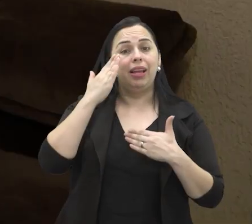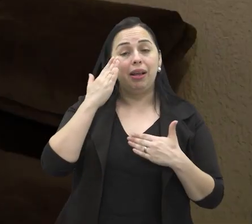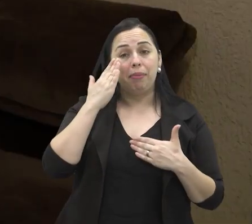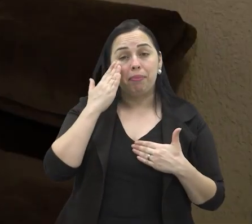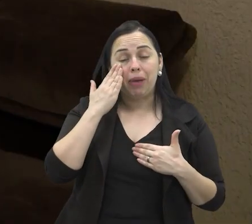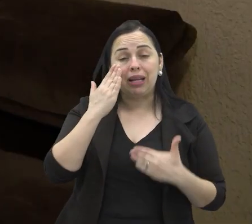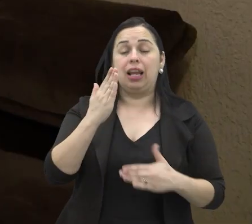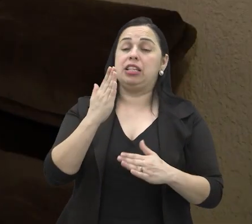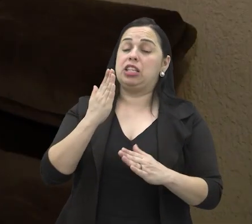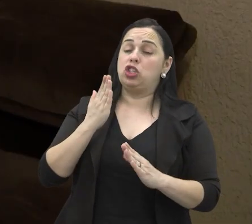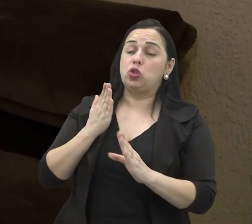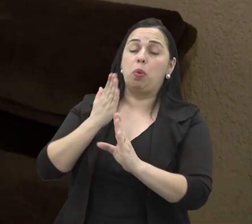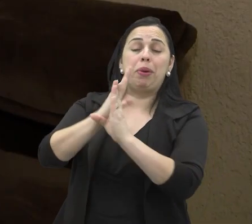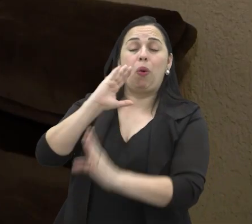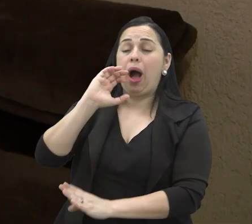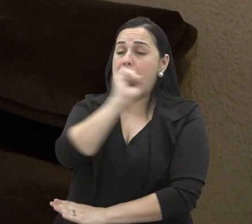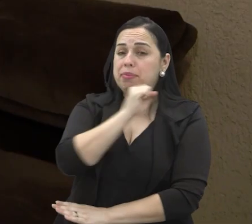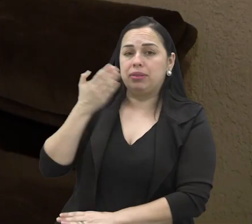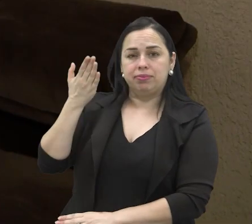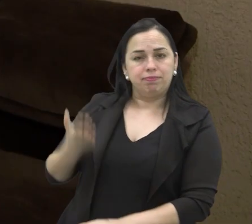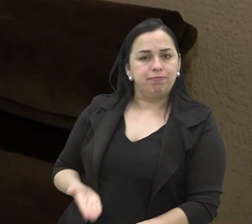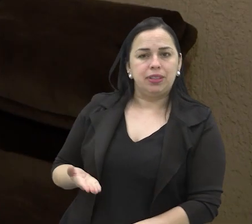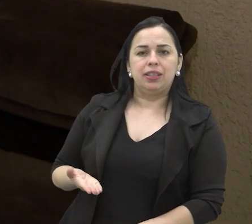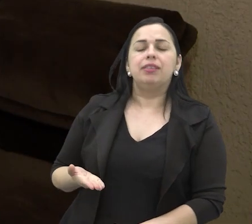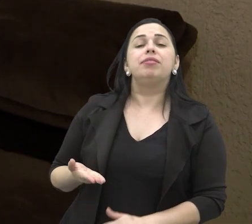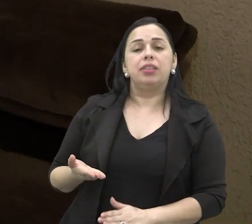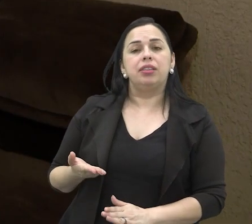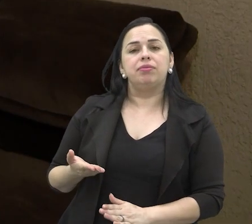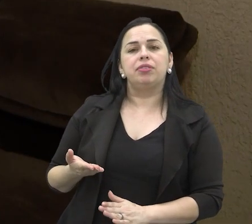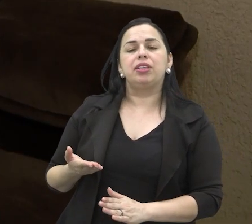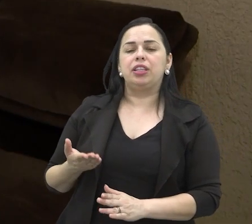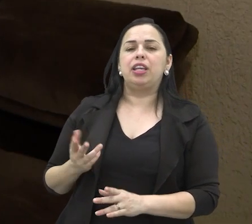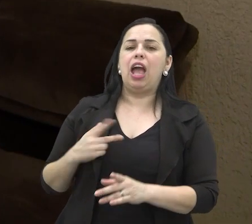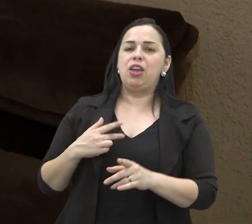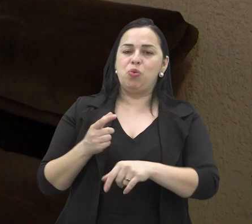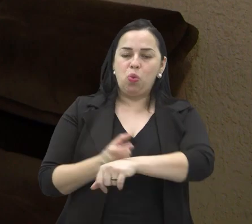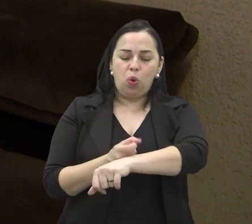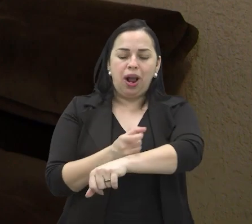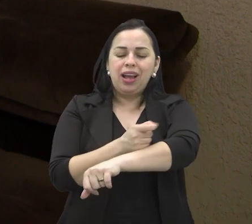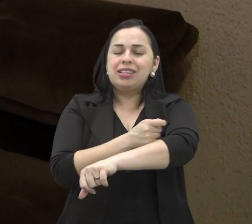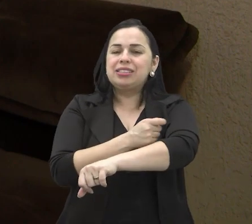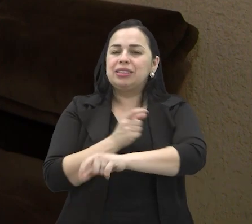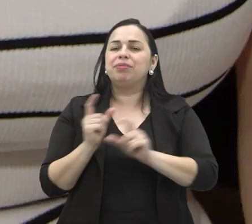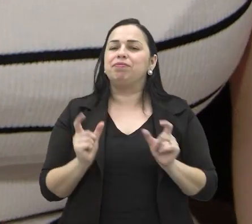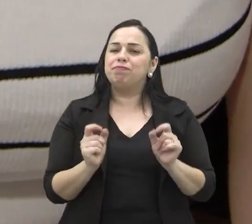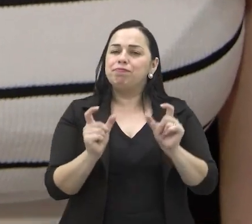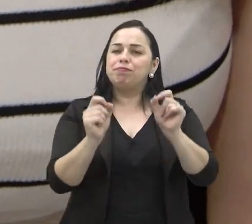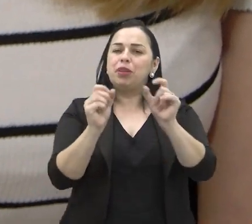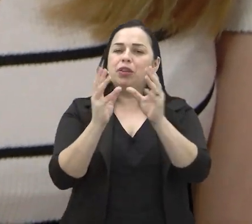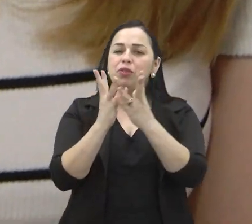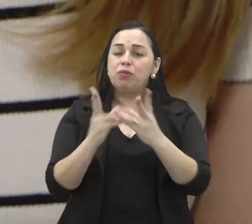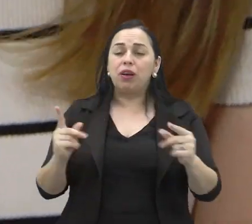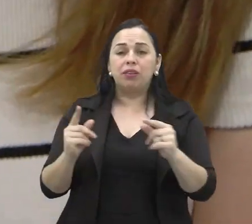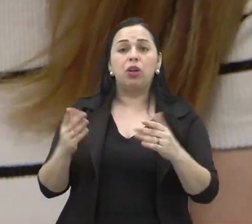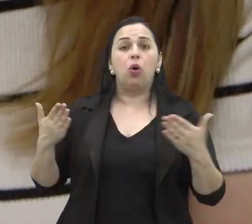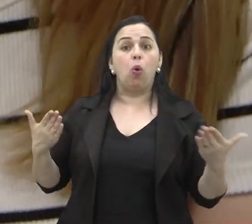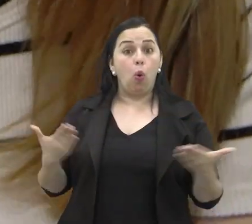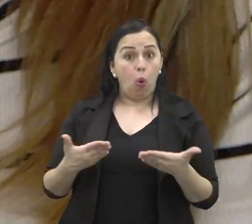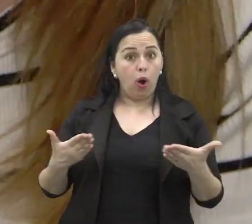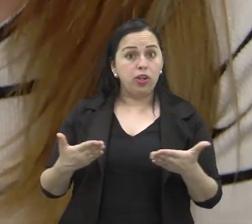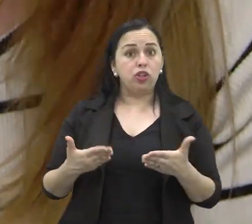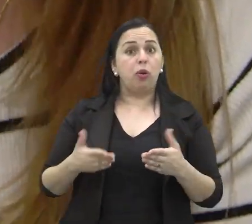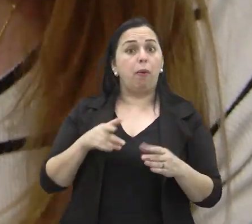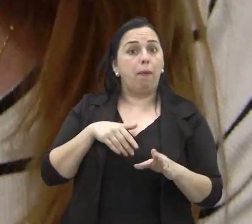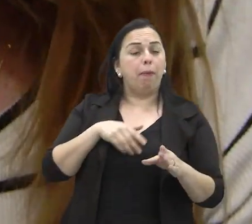E foi graças à descoberta da doença logo no início que Sandreli venceu o câncer. Hoje, ela segue